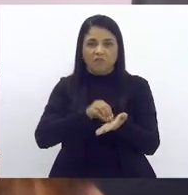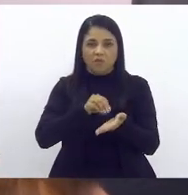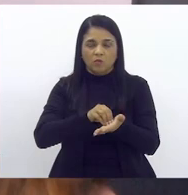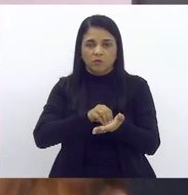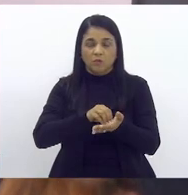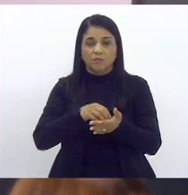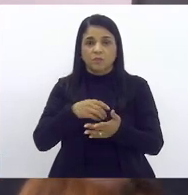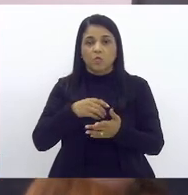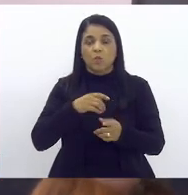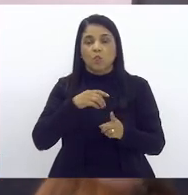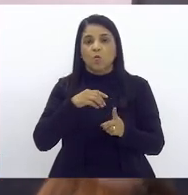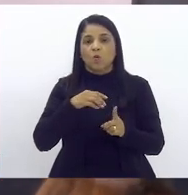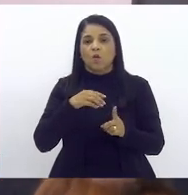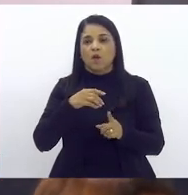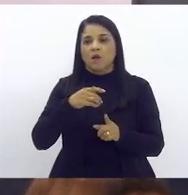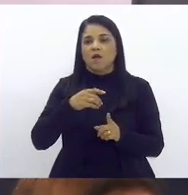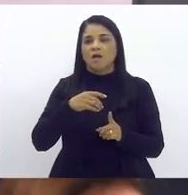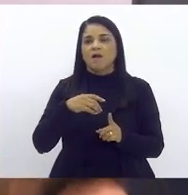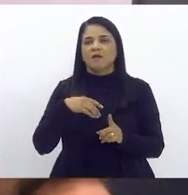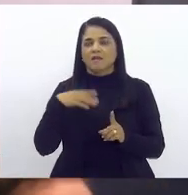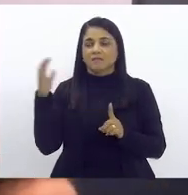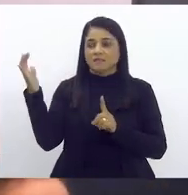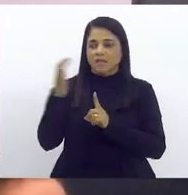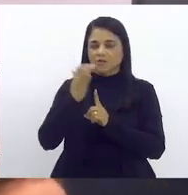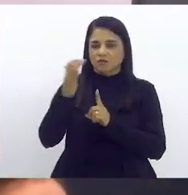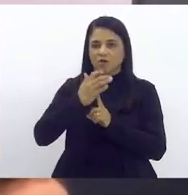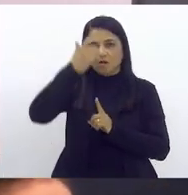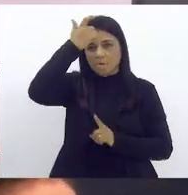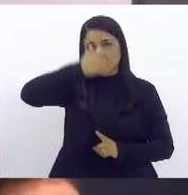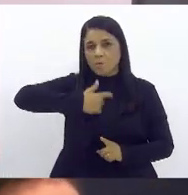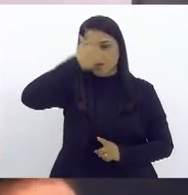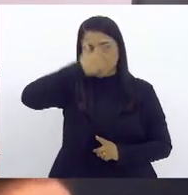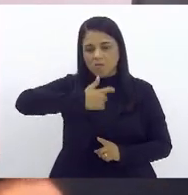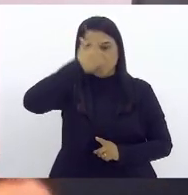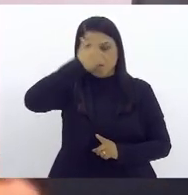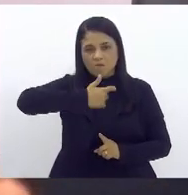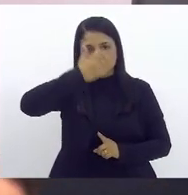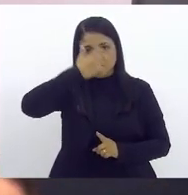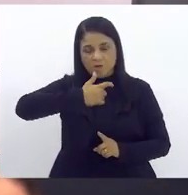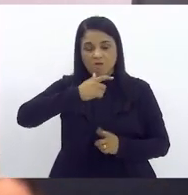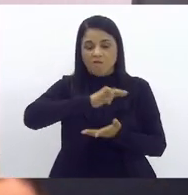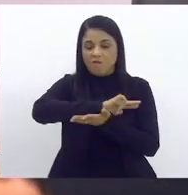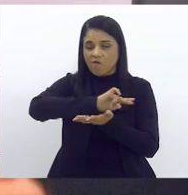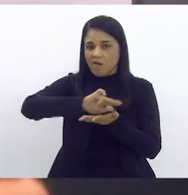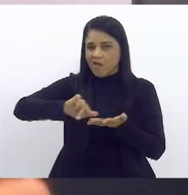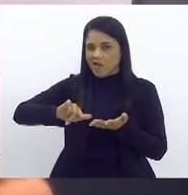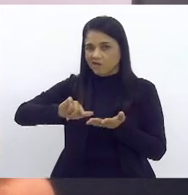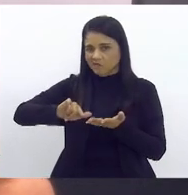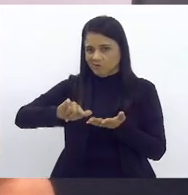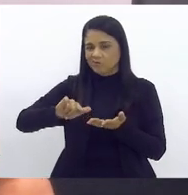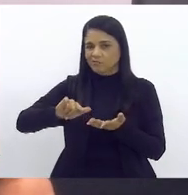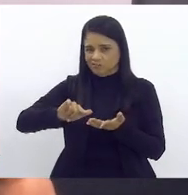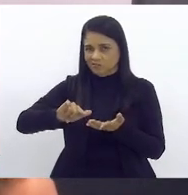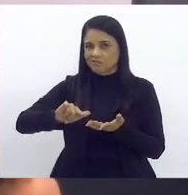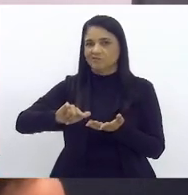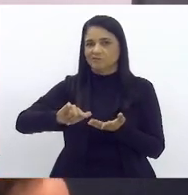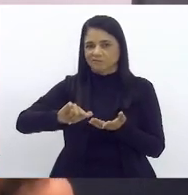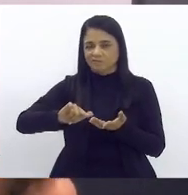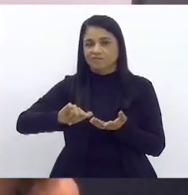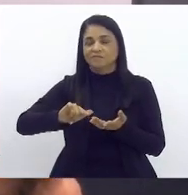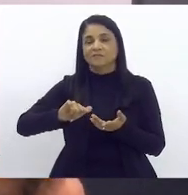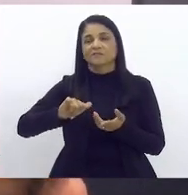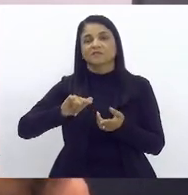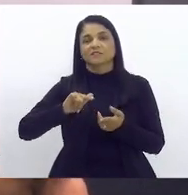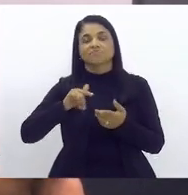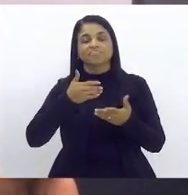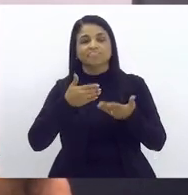assédios morais dentro das unidades escolares são vários. São vários. A gente fala com